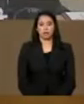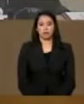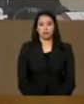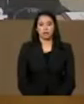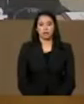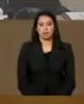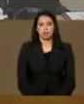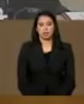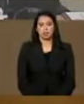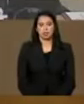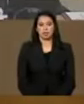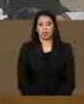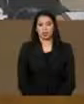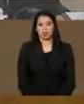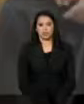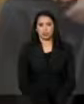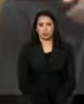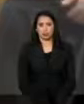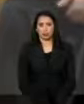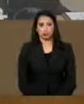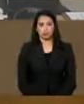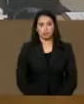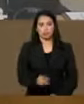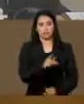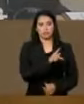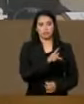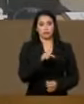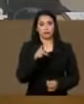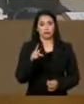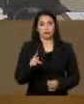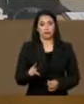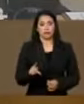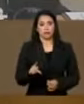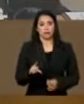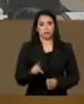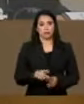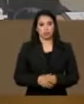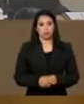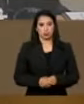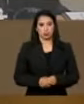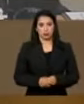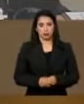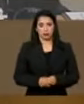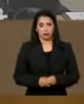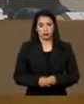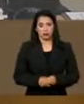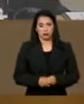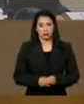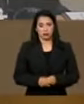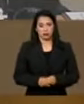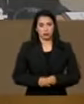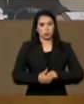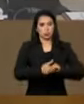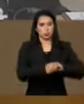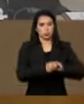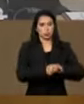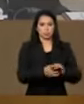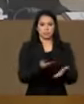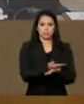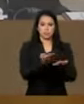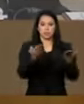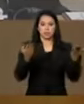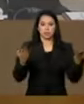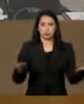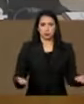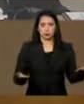Excelentíssimo senhor presidente desse pretório excelso, eu vou estender meu cumprimento aos demais,